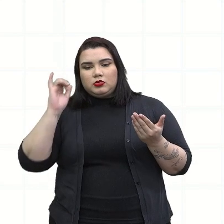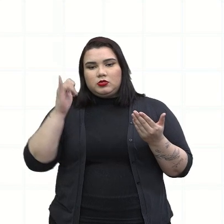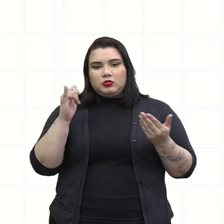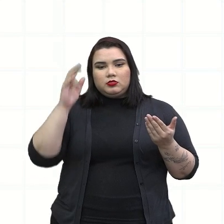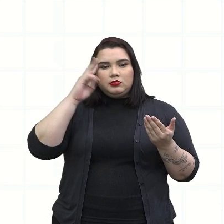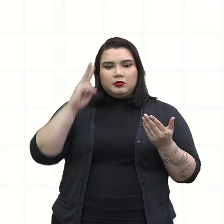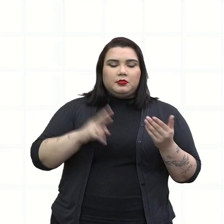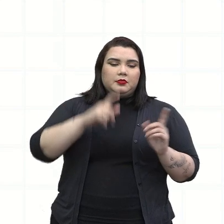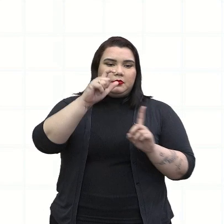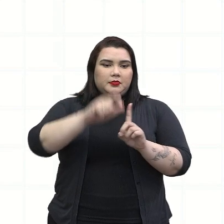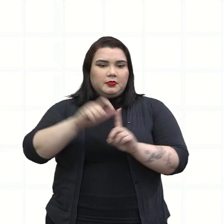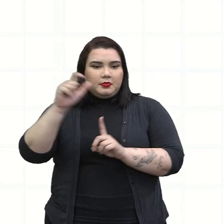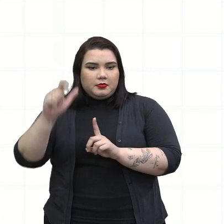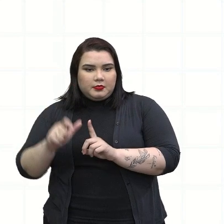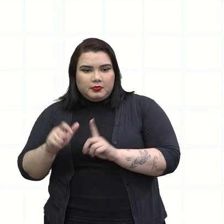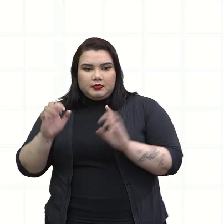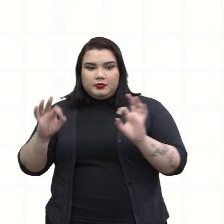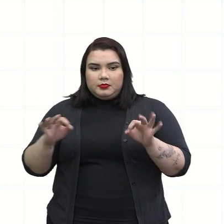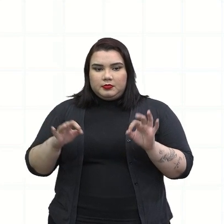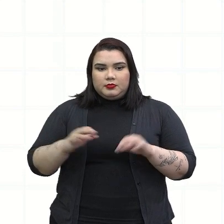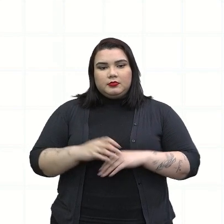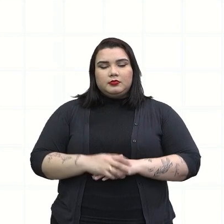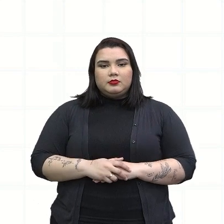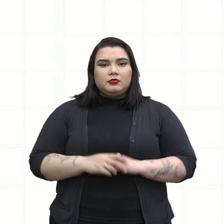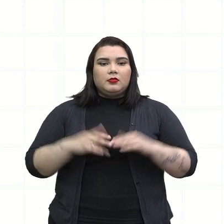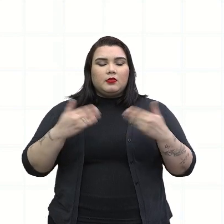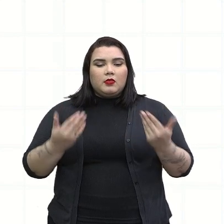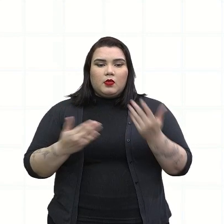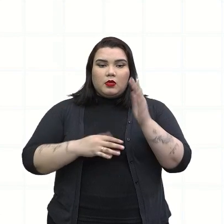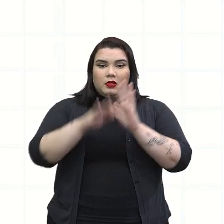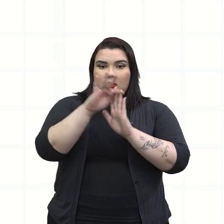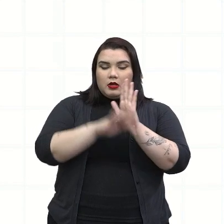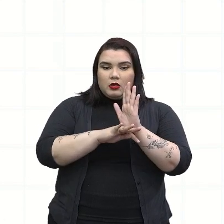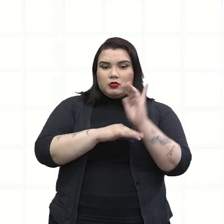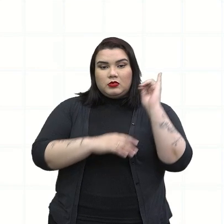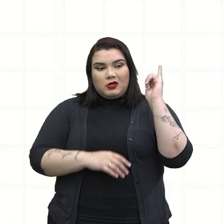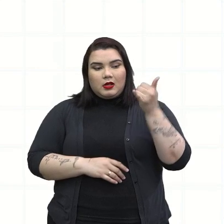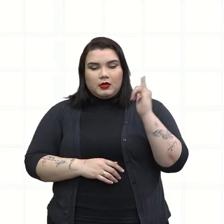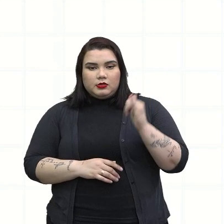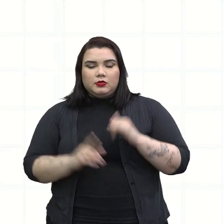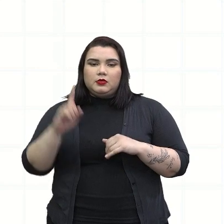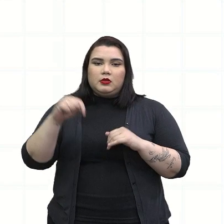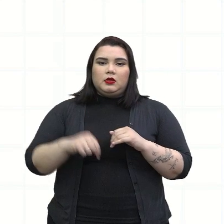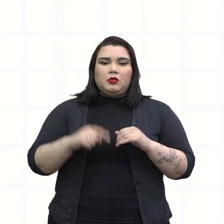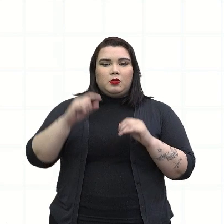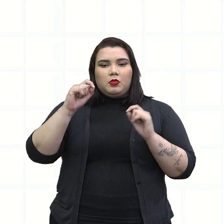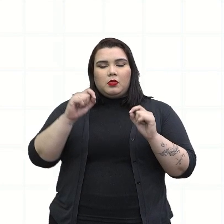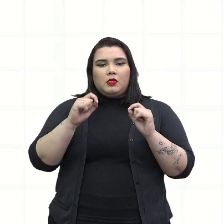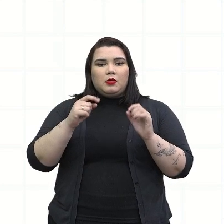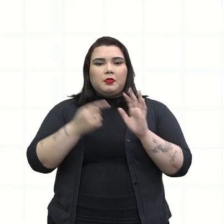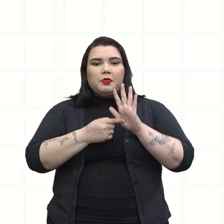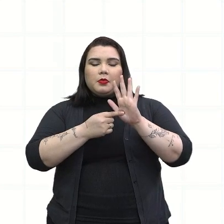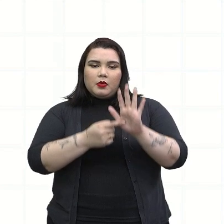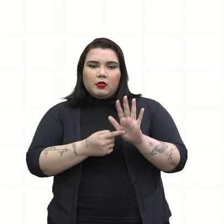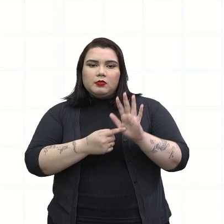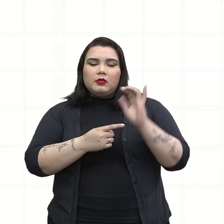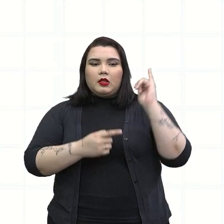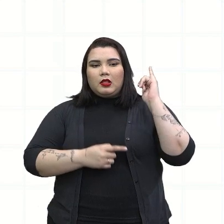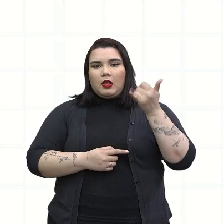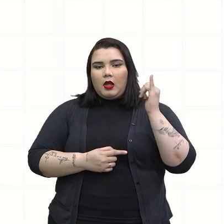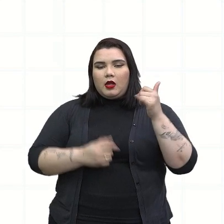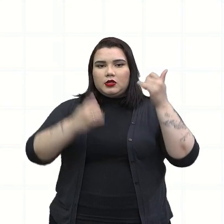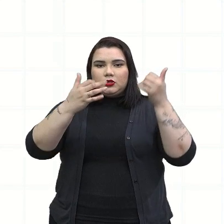dos personagens. E é isso. Então, o texto narrativo serve para, como o próprio nome diz,